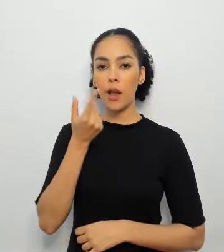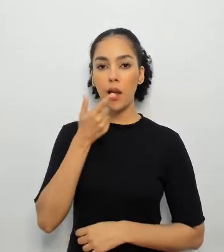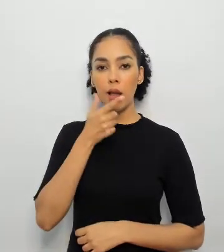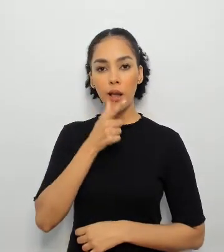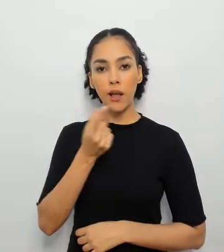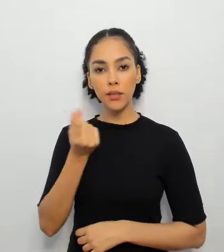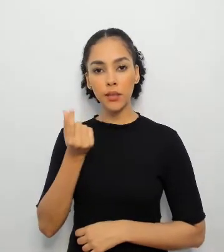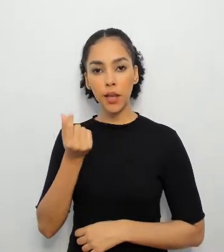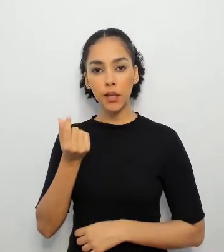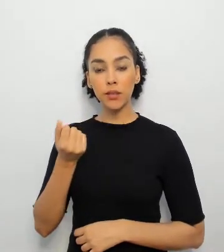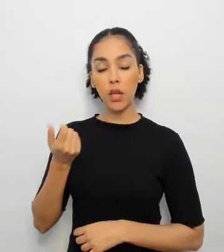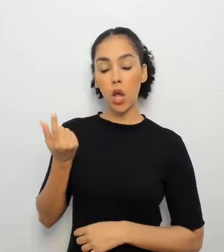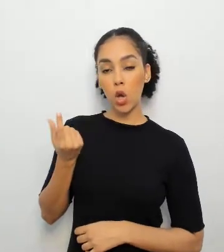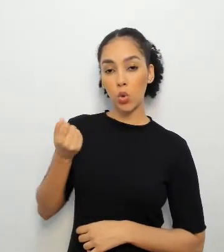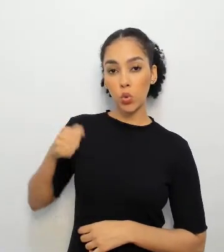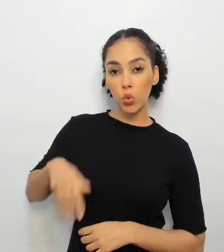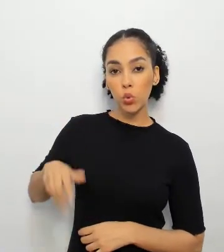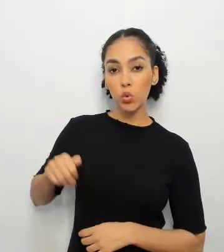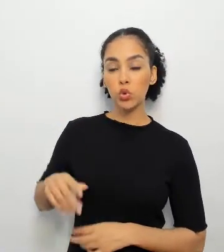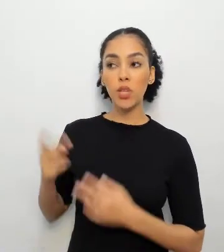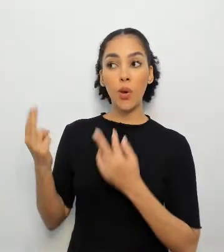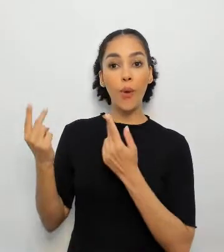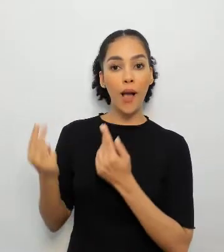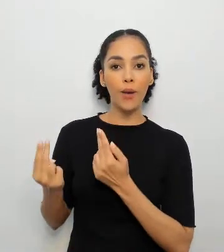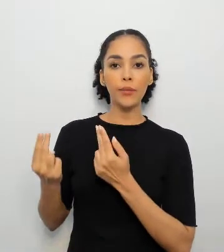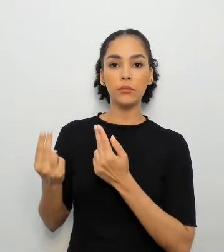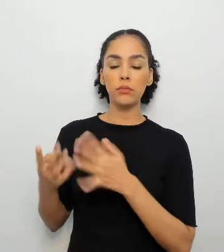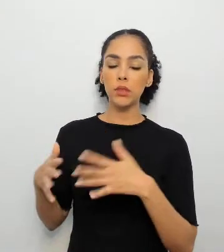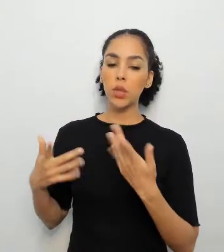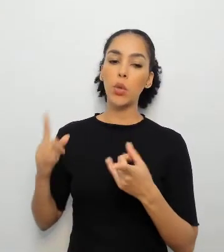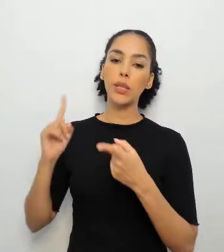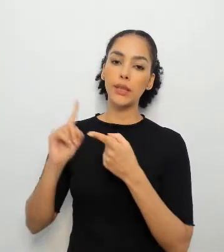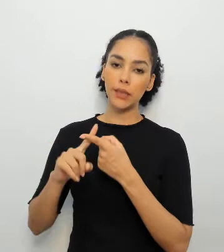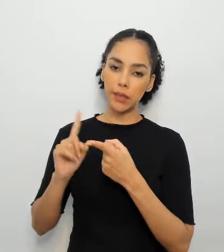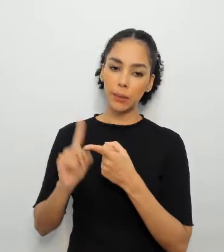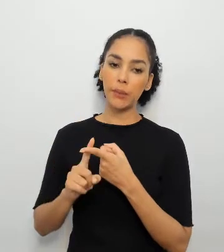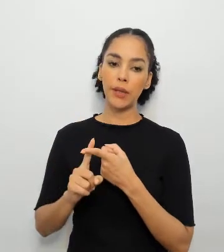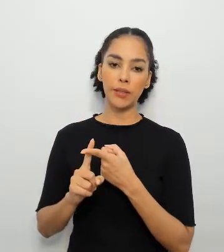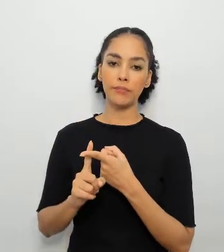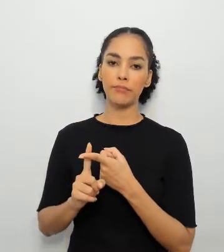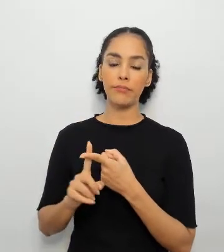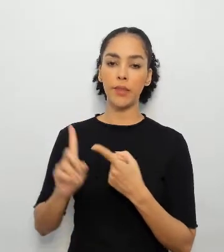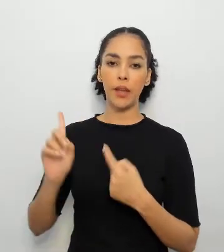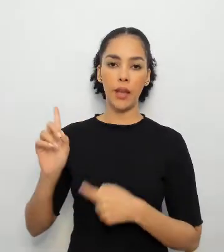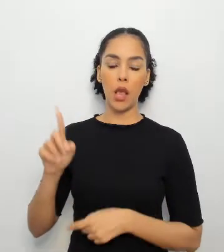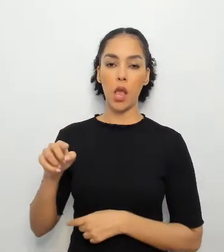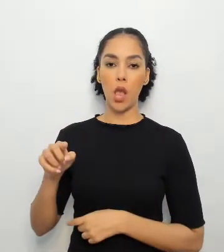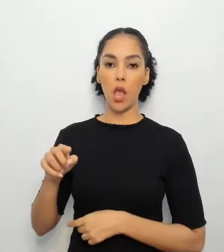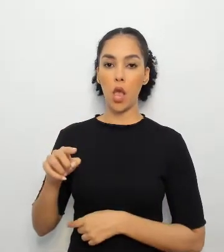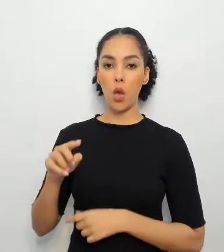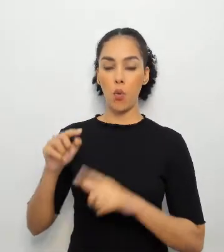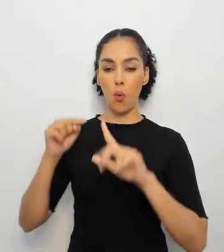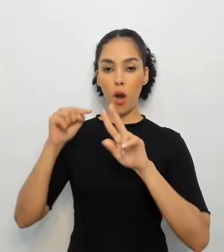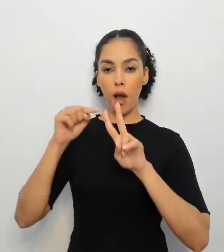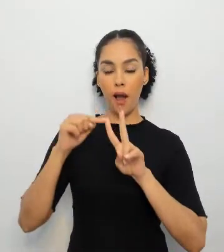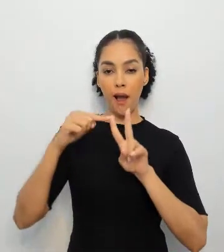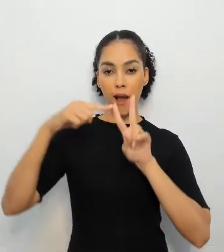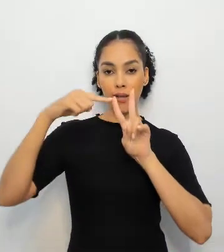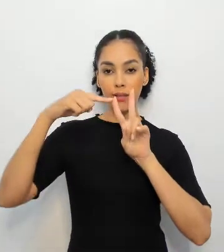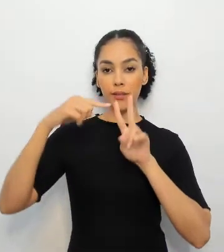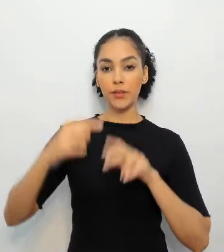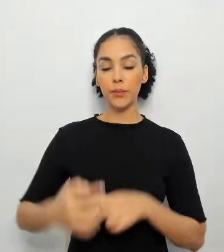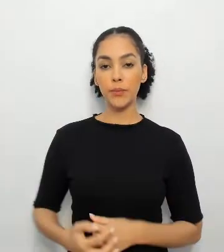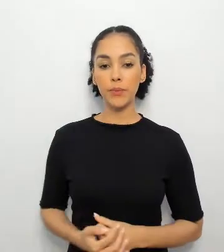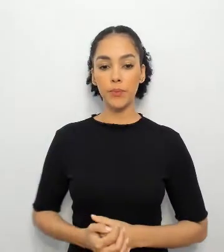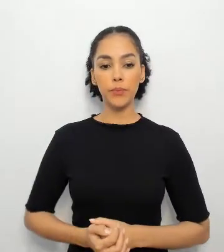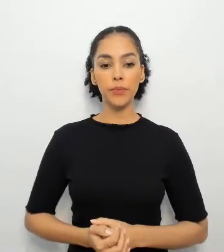tá? Então, nesse ponto, também será um ponto nulo da função, né? Uma raiz da função, melhor dizendo. Esse